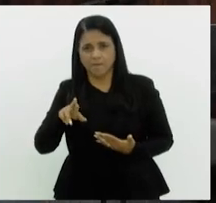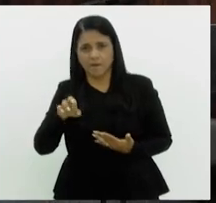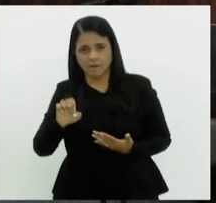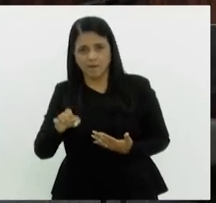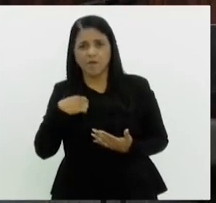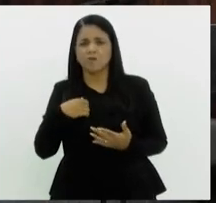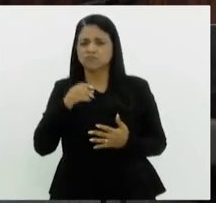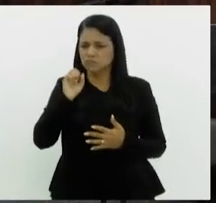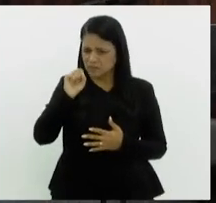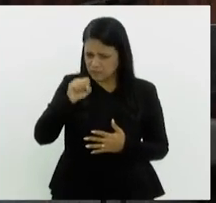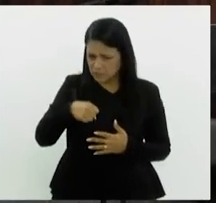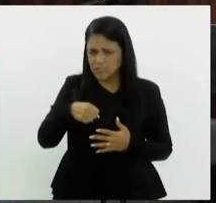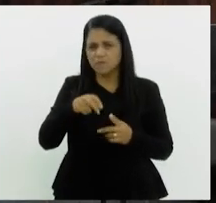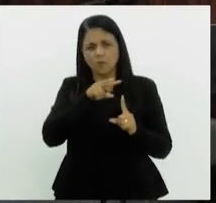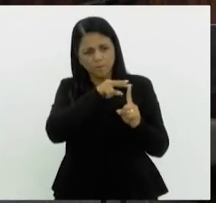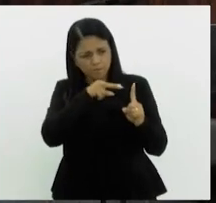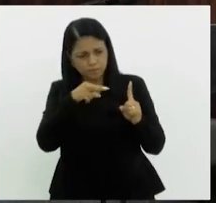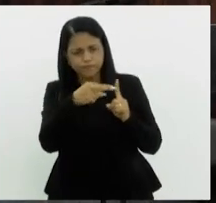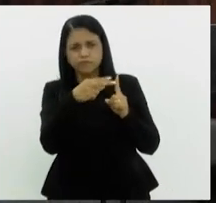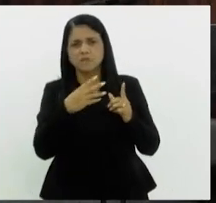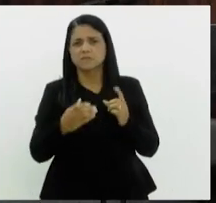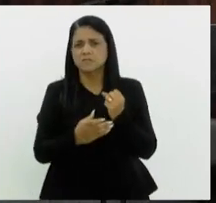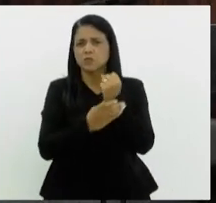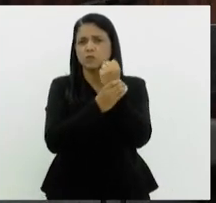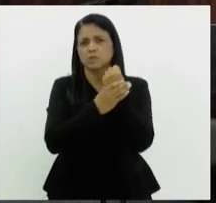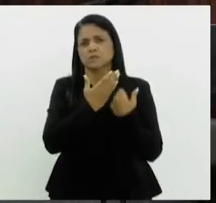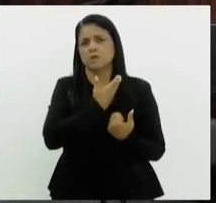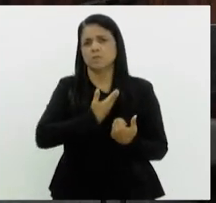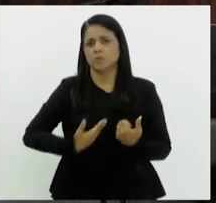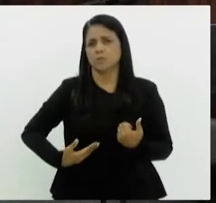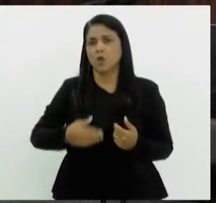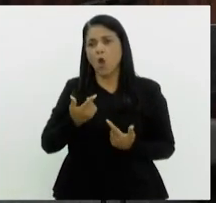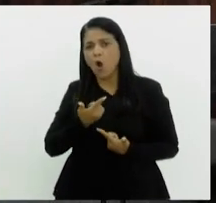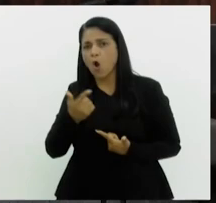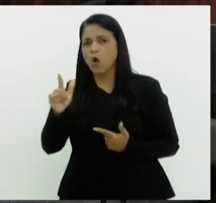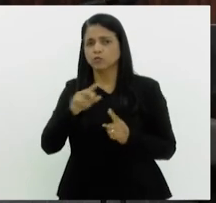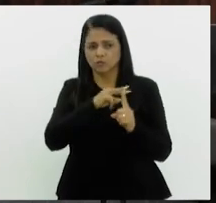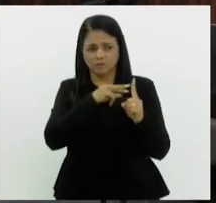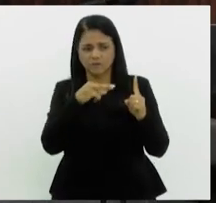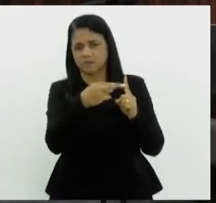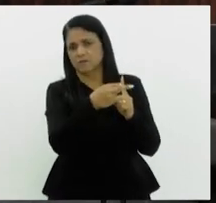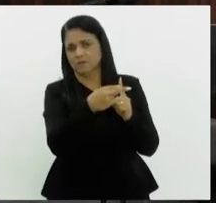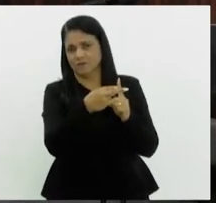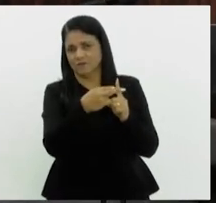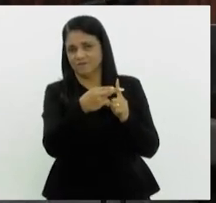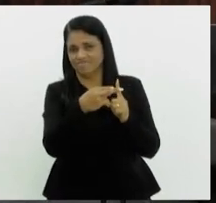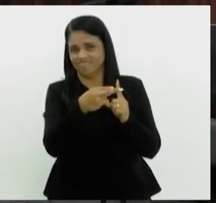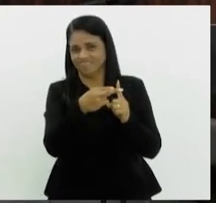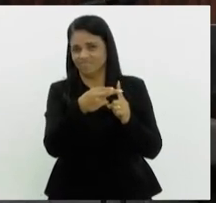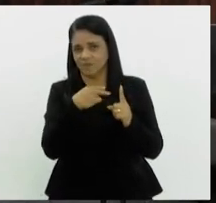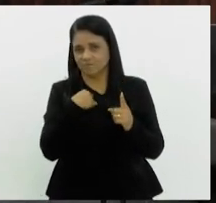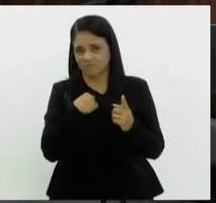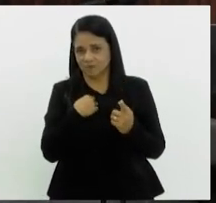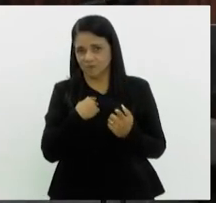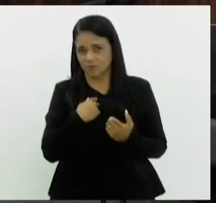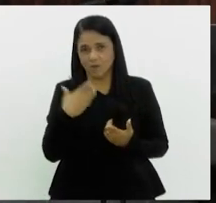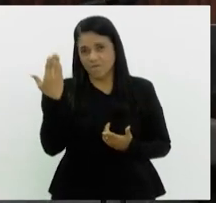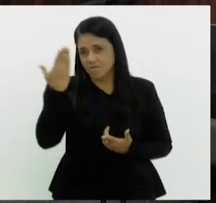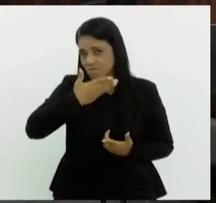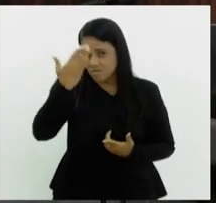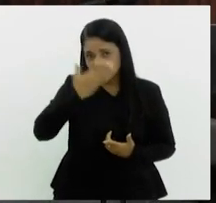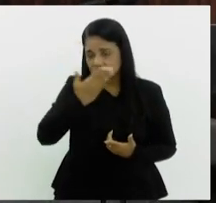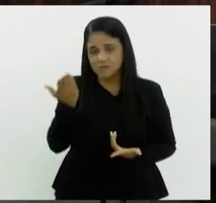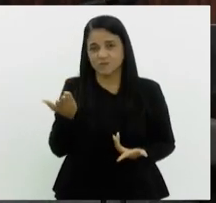a perspectiva da segurança pública sobre um outro olhar que não é visto, que não é lembrado. Está aqui querido coronel